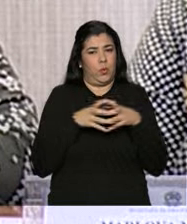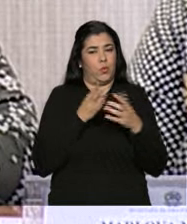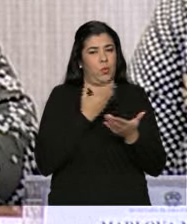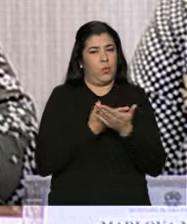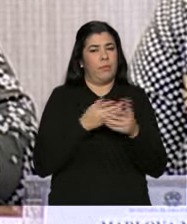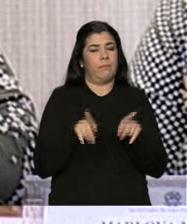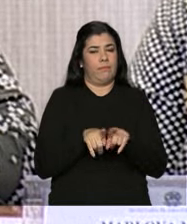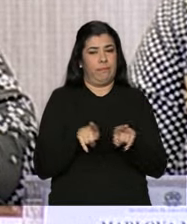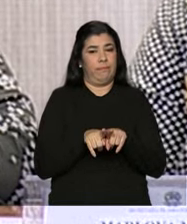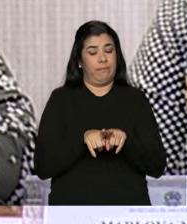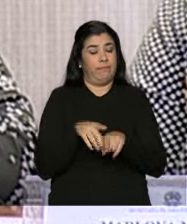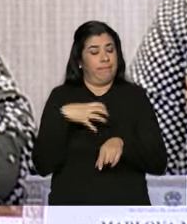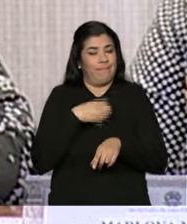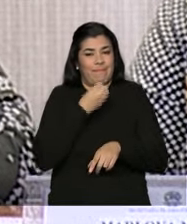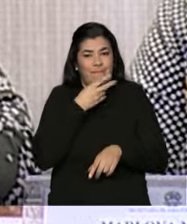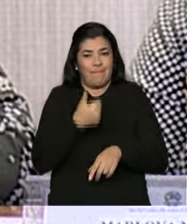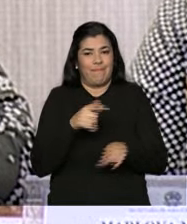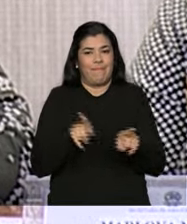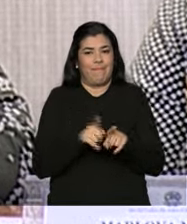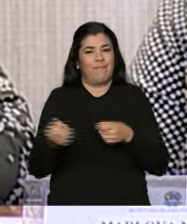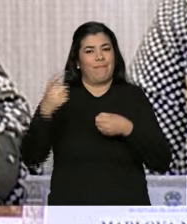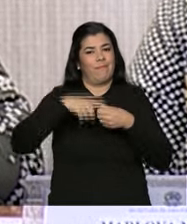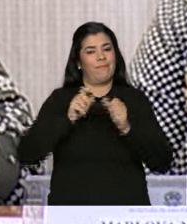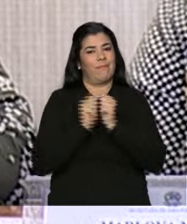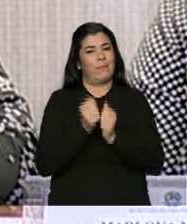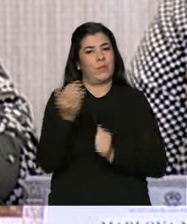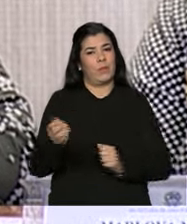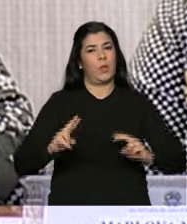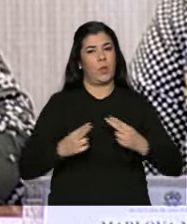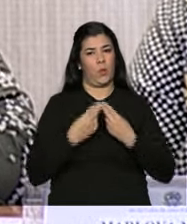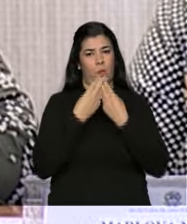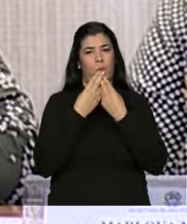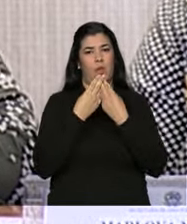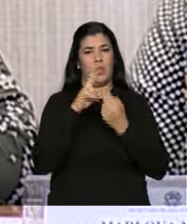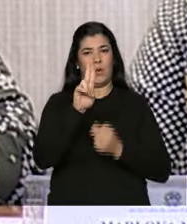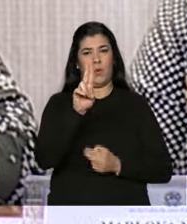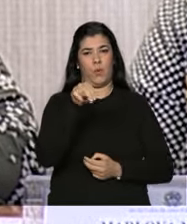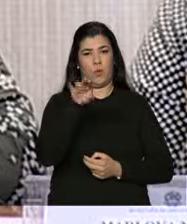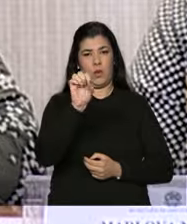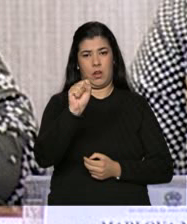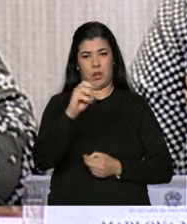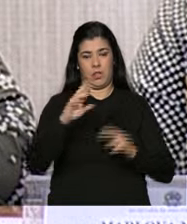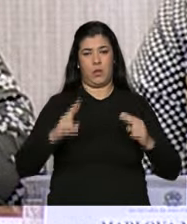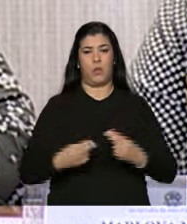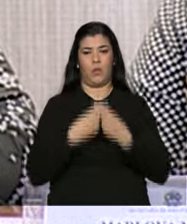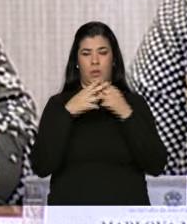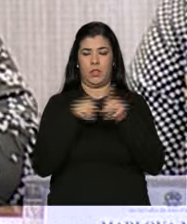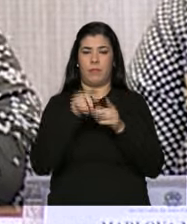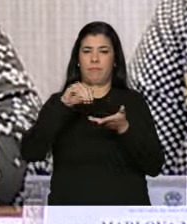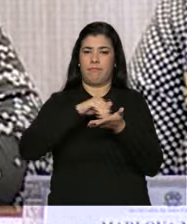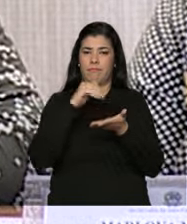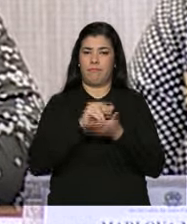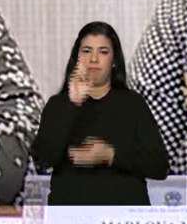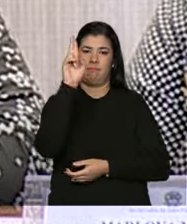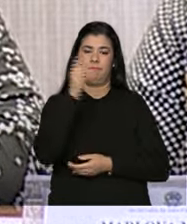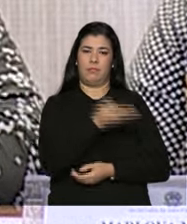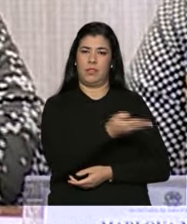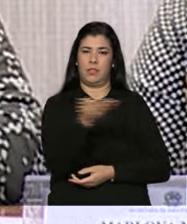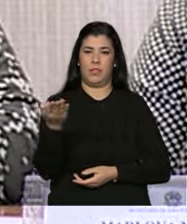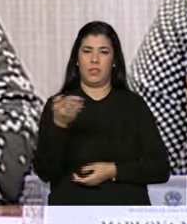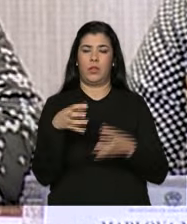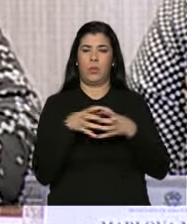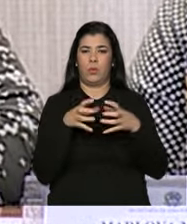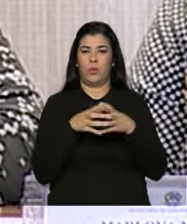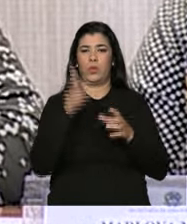equipe, e também é um orgulho imenso poder contar com a parceria da UNESCO, das secretarias que estão aqui presentes e do Sol da